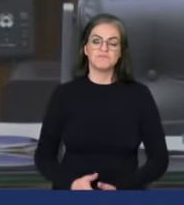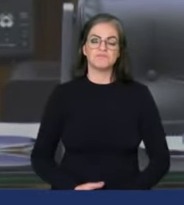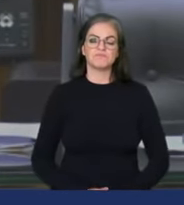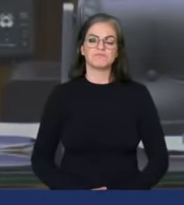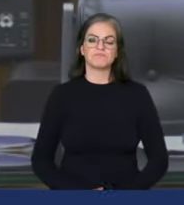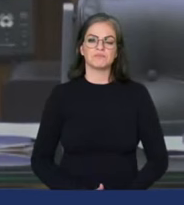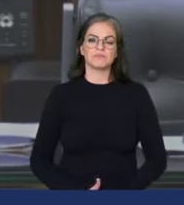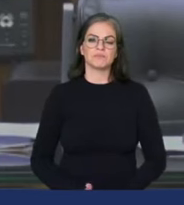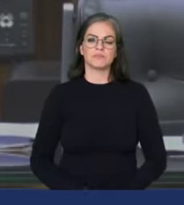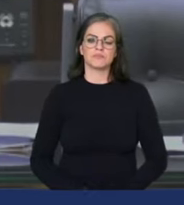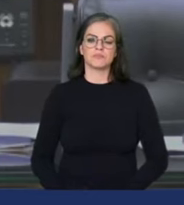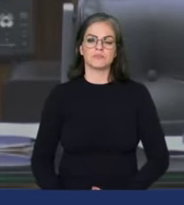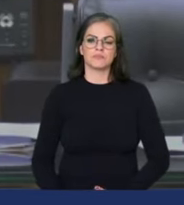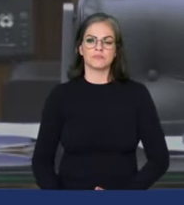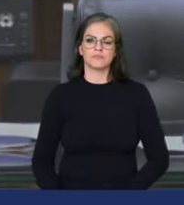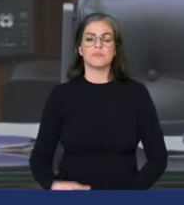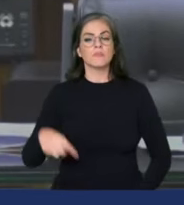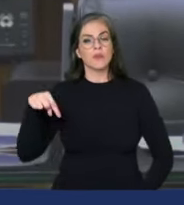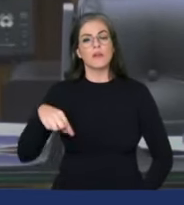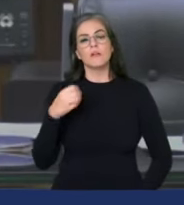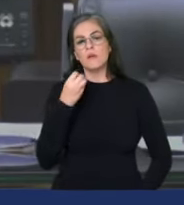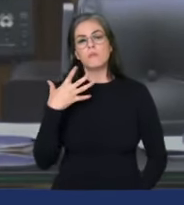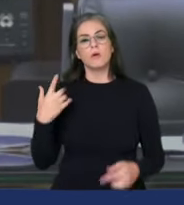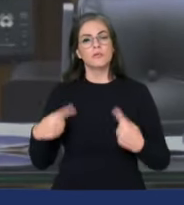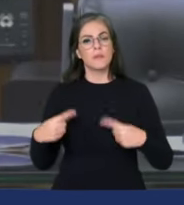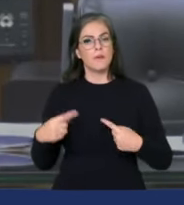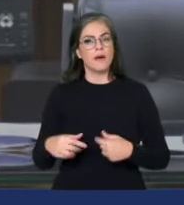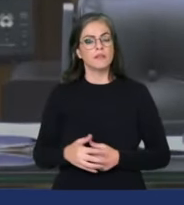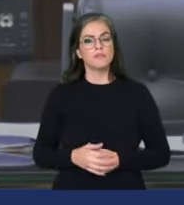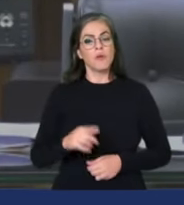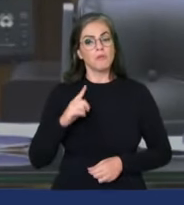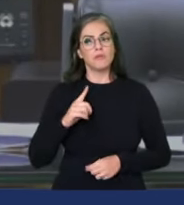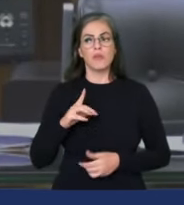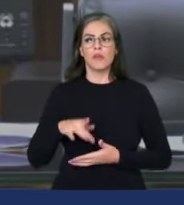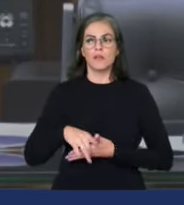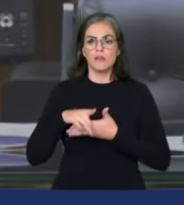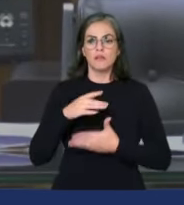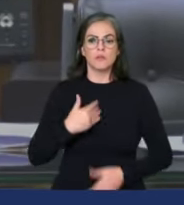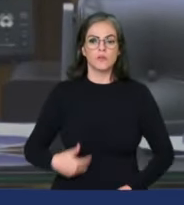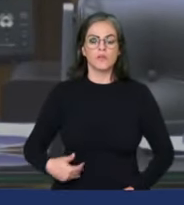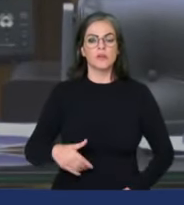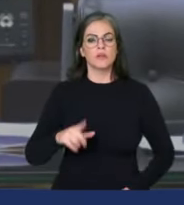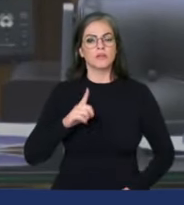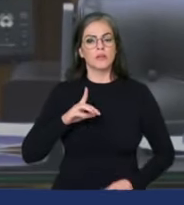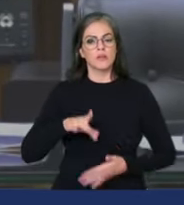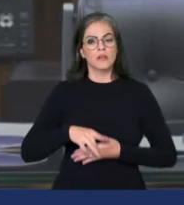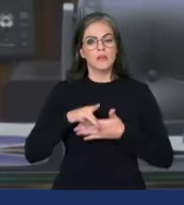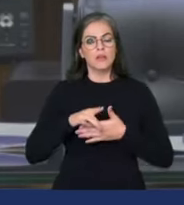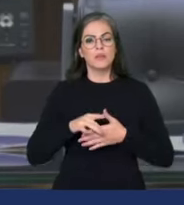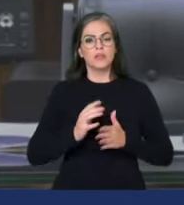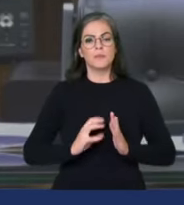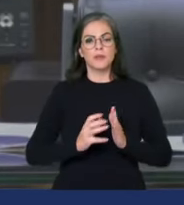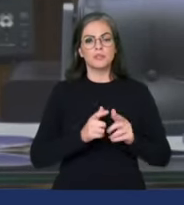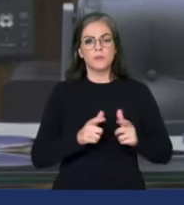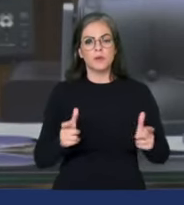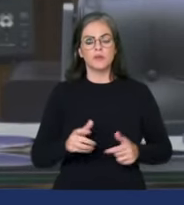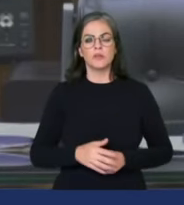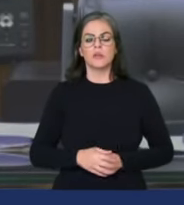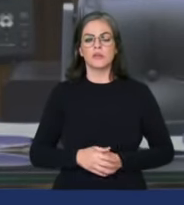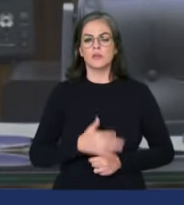debate sempre é bom, aqui nós ouvimos líder do governo, líder da maioria, representante